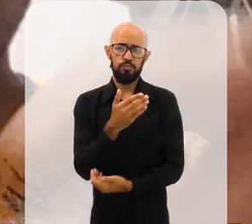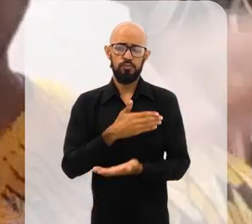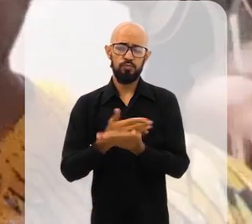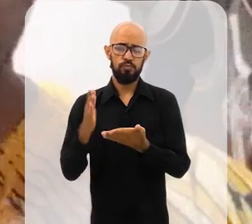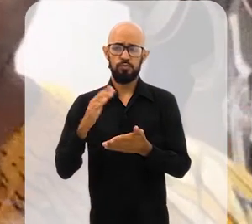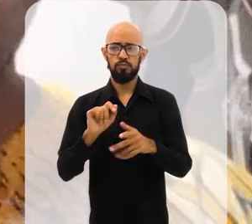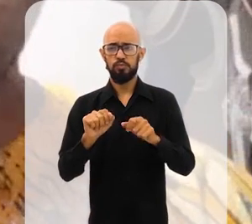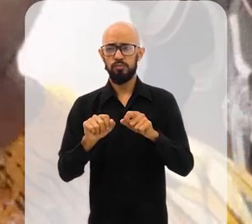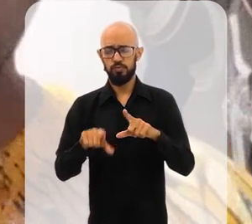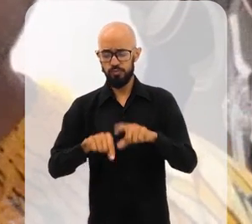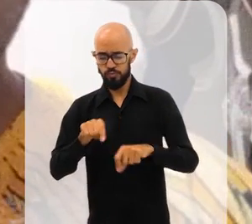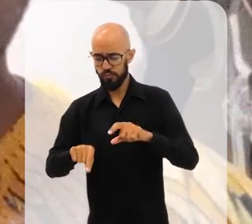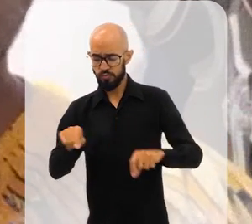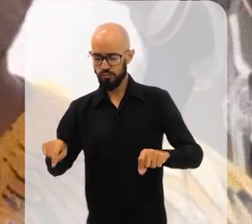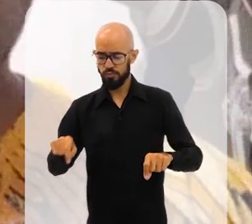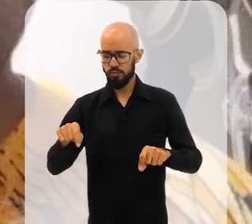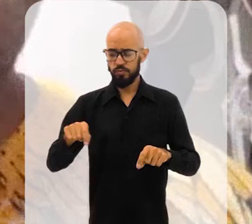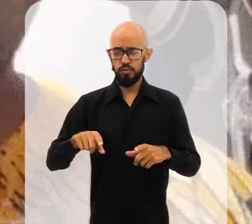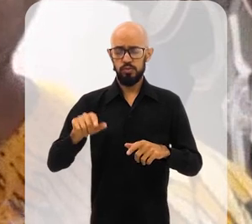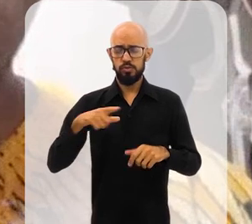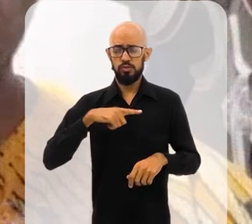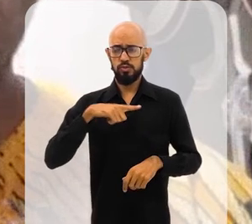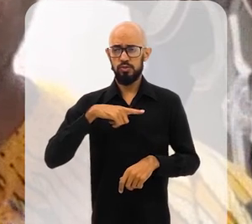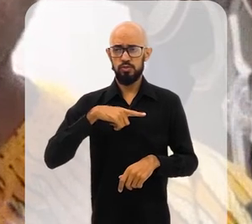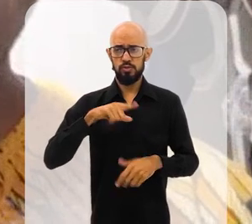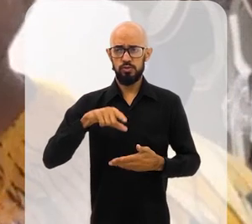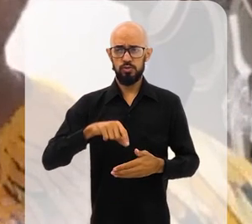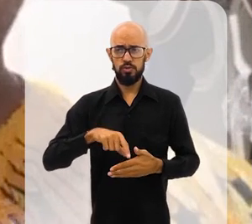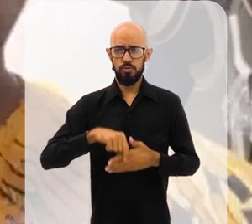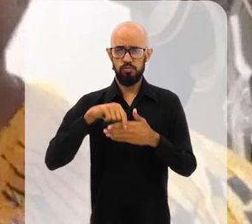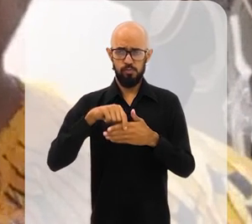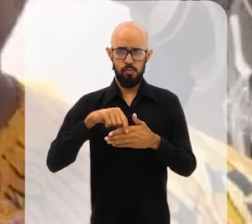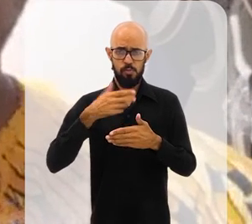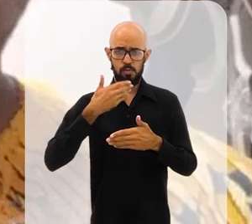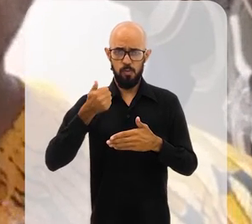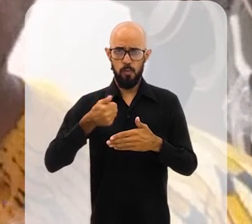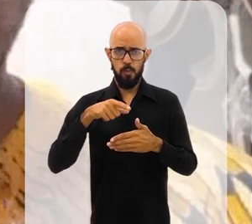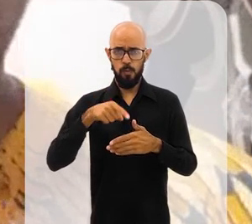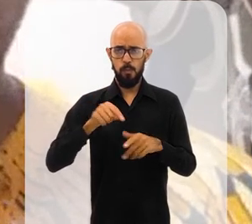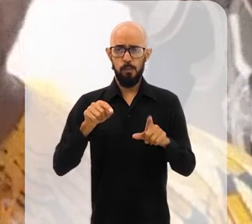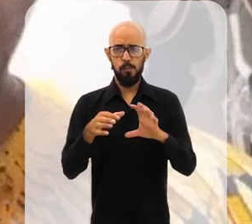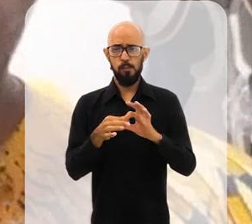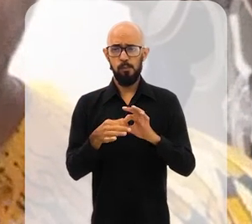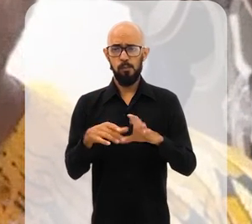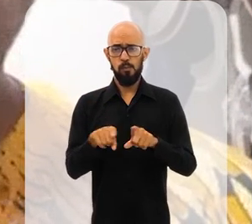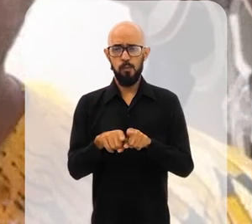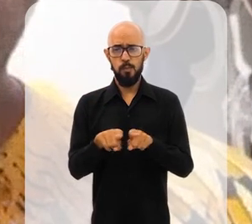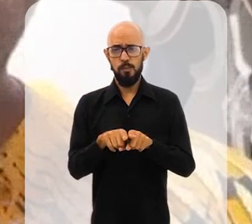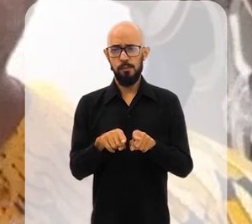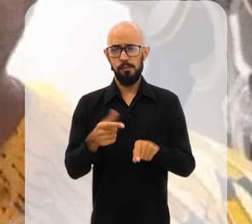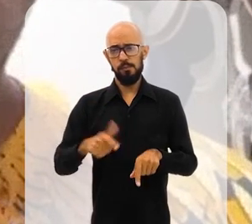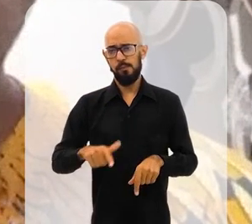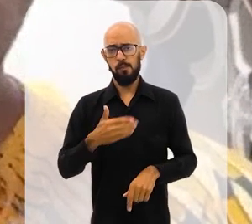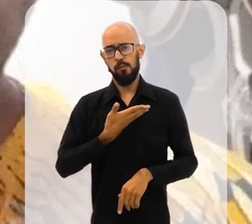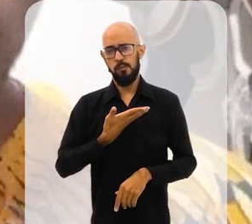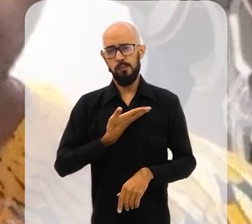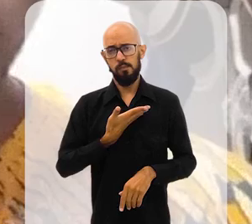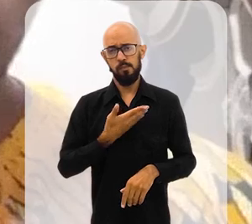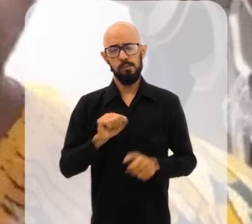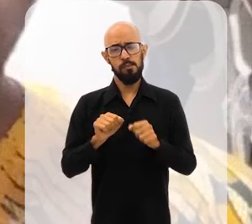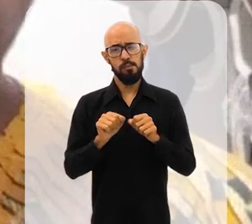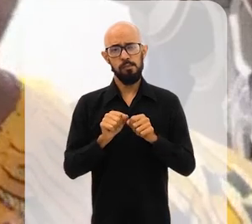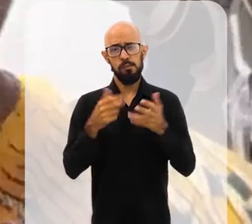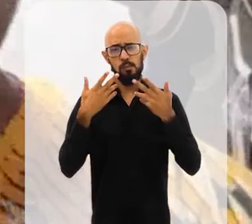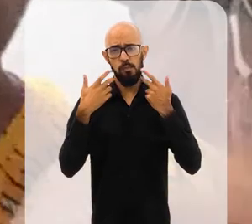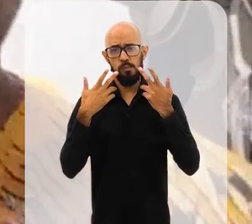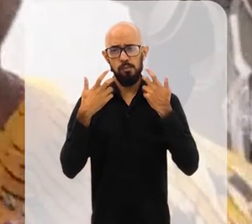a selecionar ali os que se destacavam melhor e juntei também com colegas que já faziam teatro